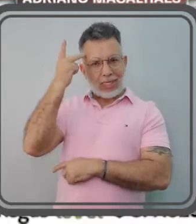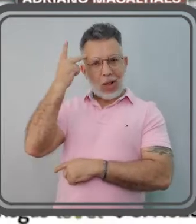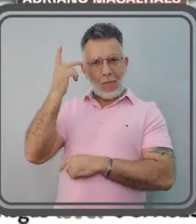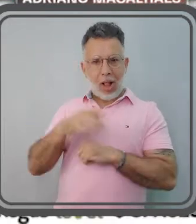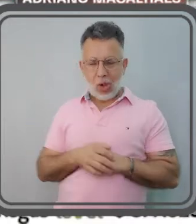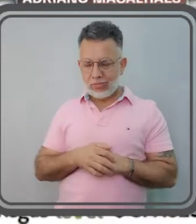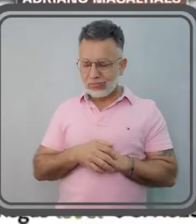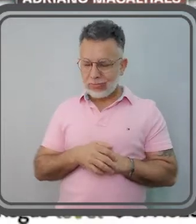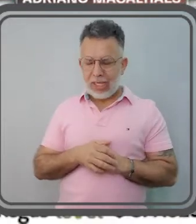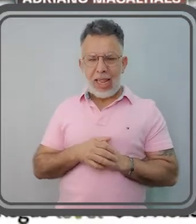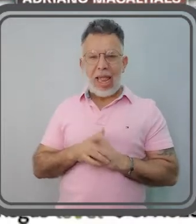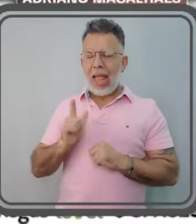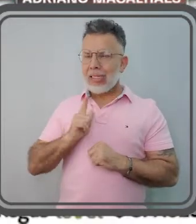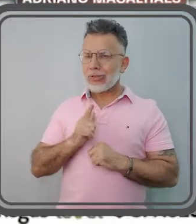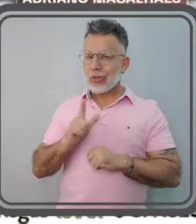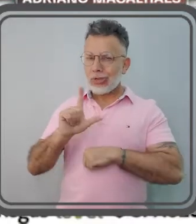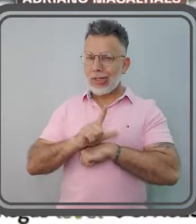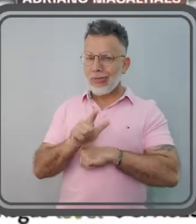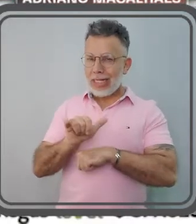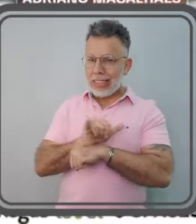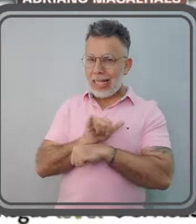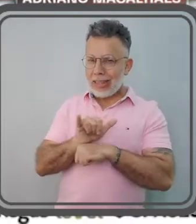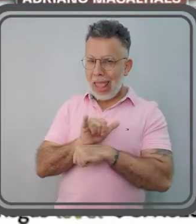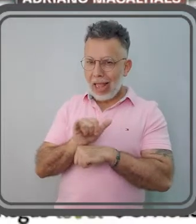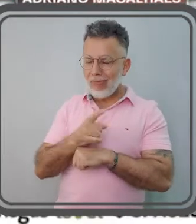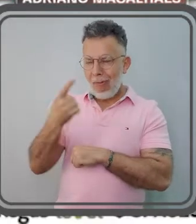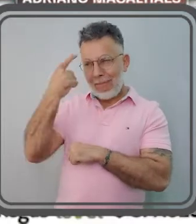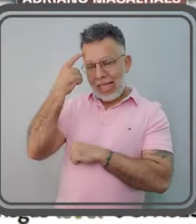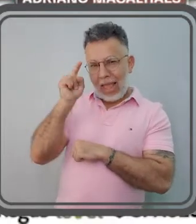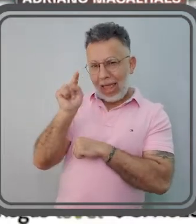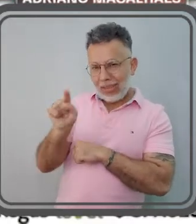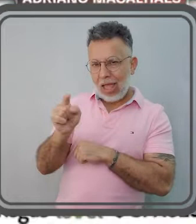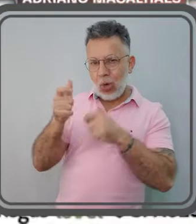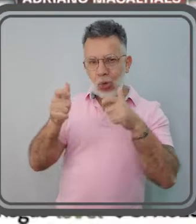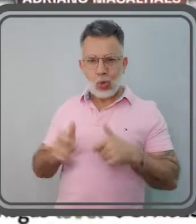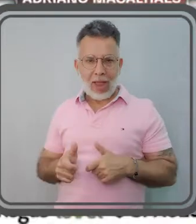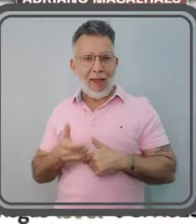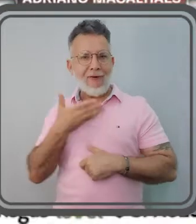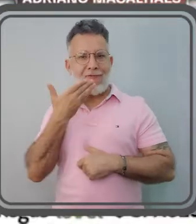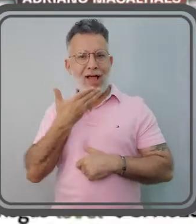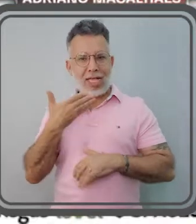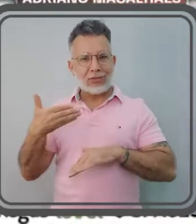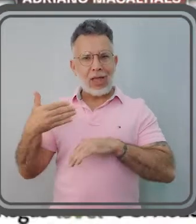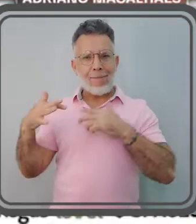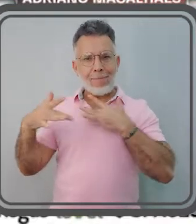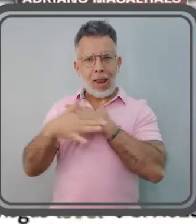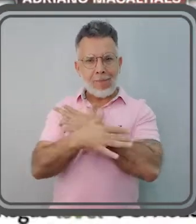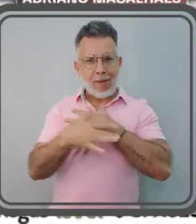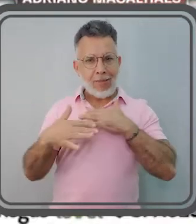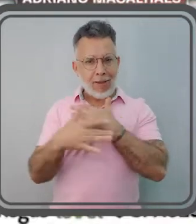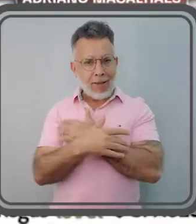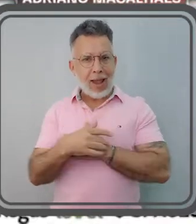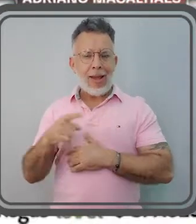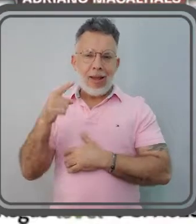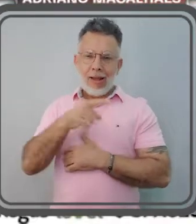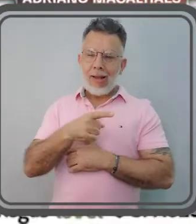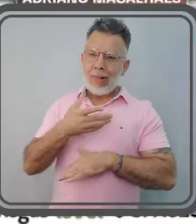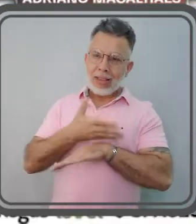pensada, um lugar de fácil acesso para novos franqueados, para treinamento, enfim, e uma loja que tem uma visibilidade bem